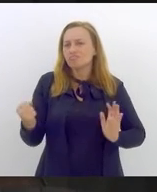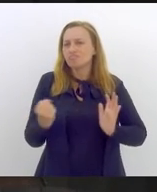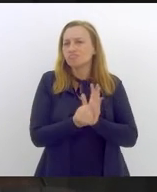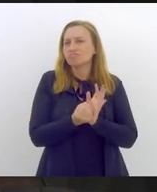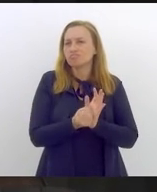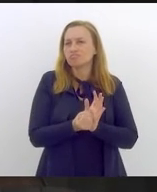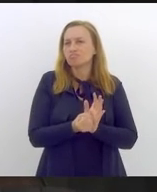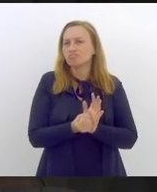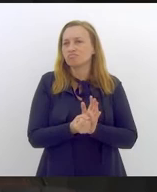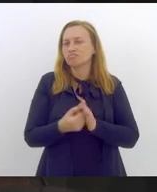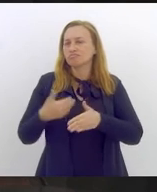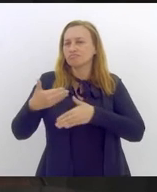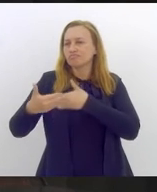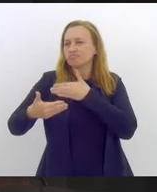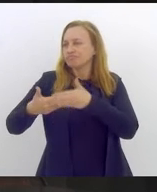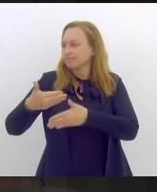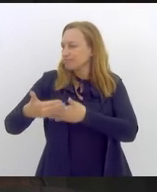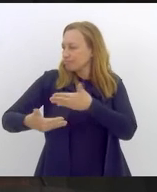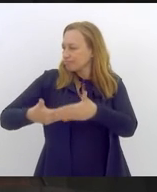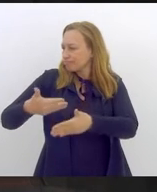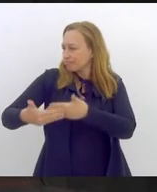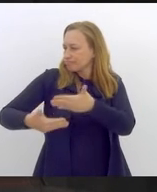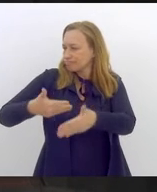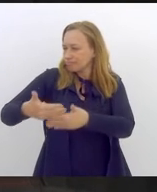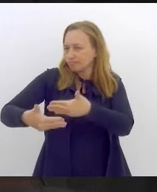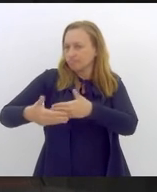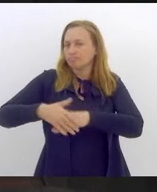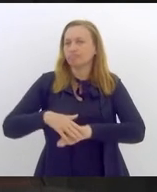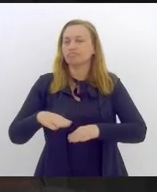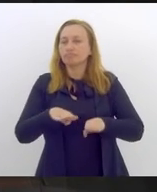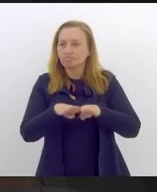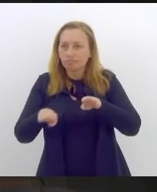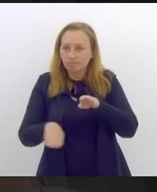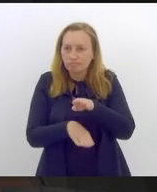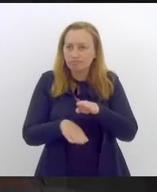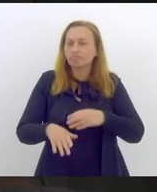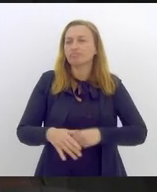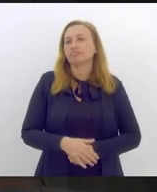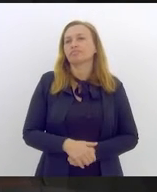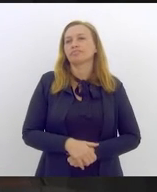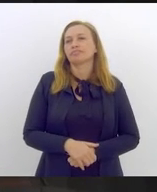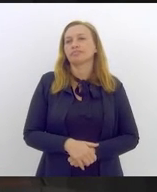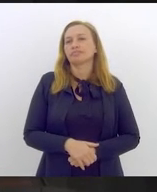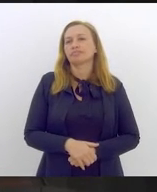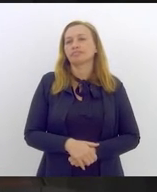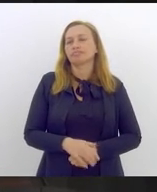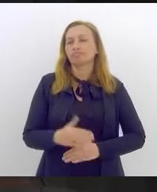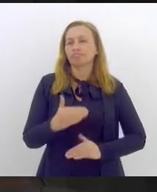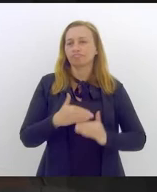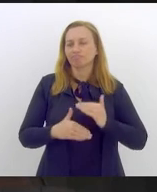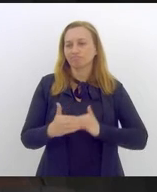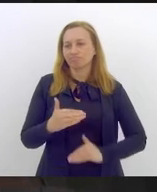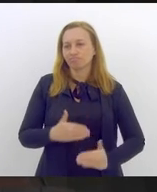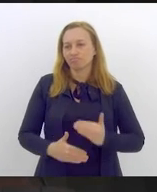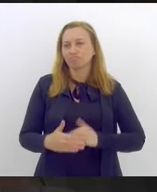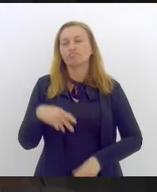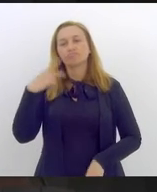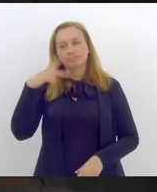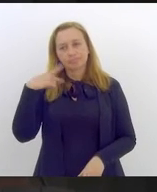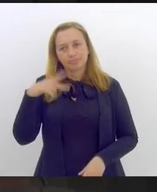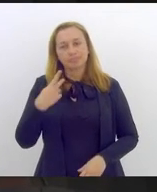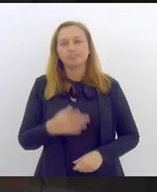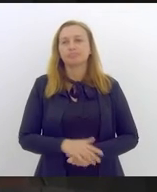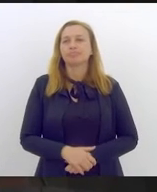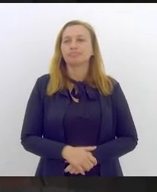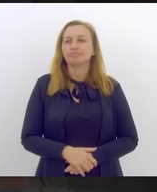por processos de desigualdades tão marcado por retrocessos políticos e